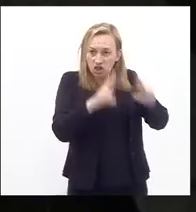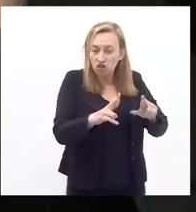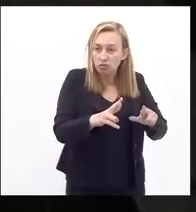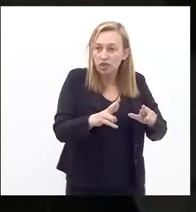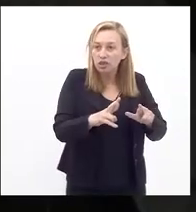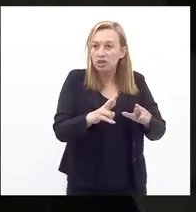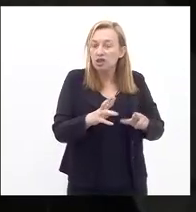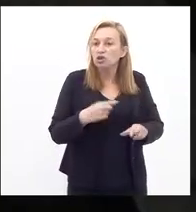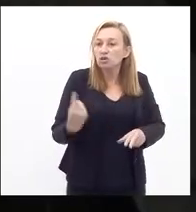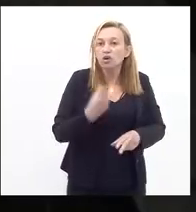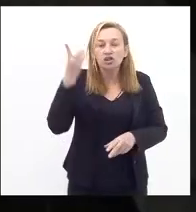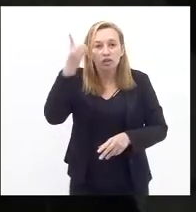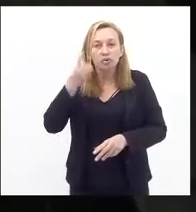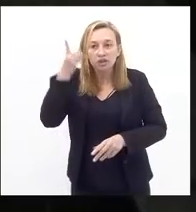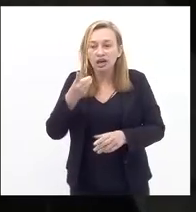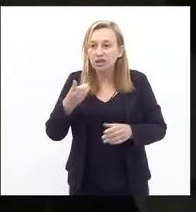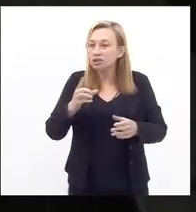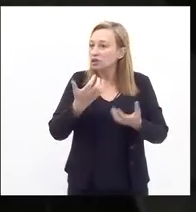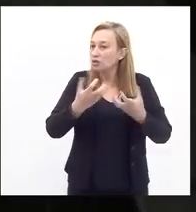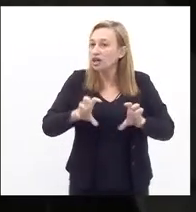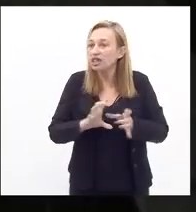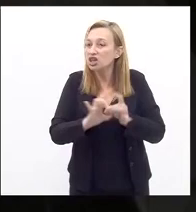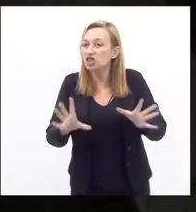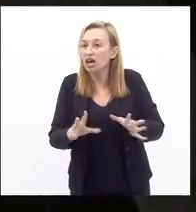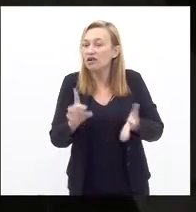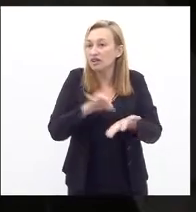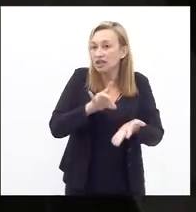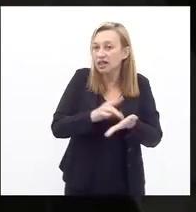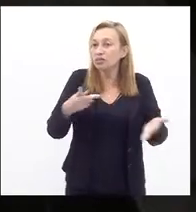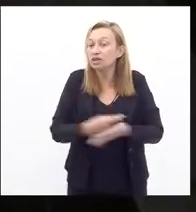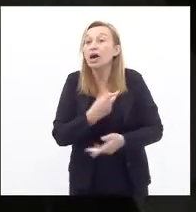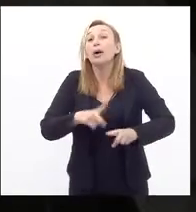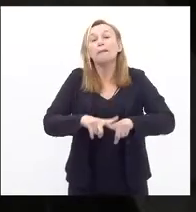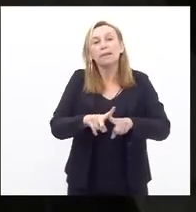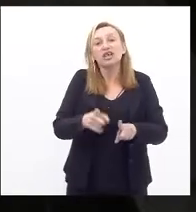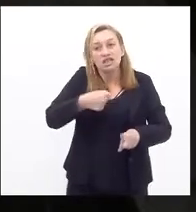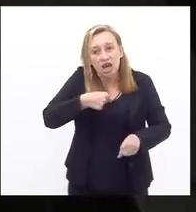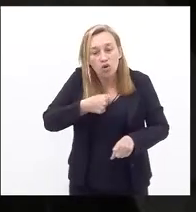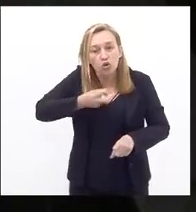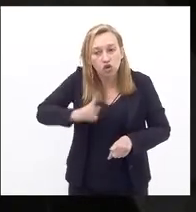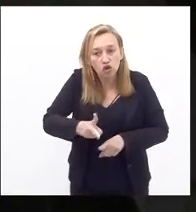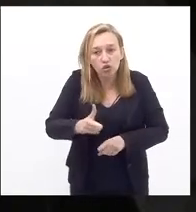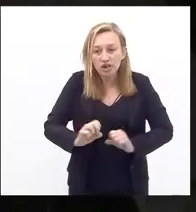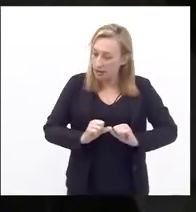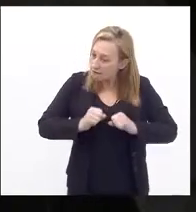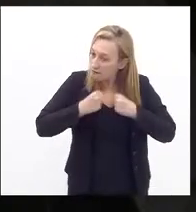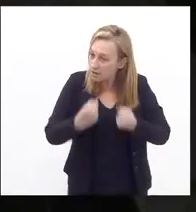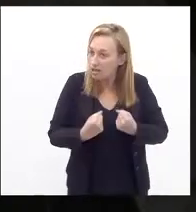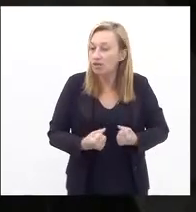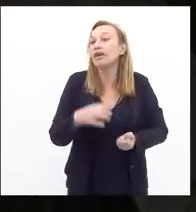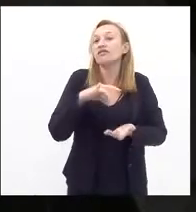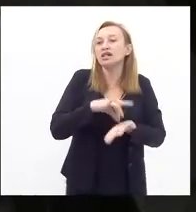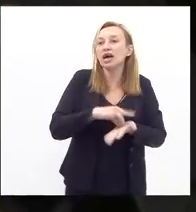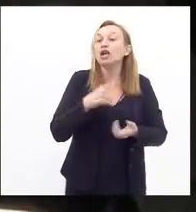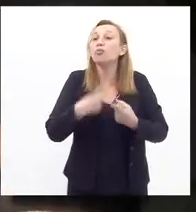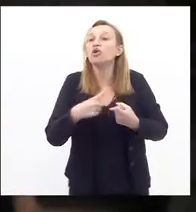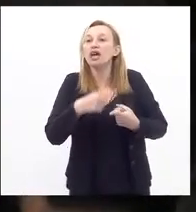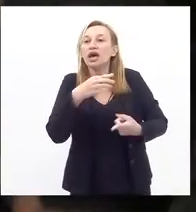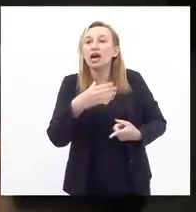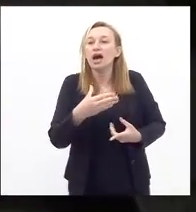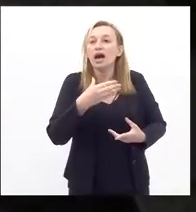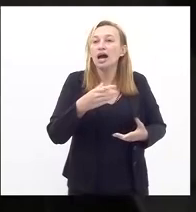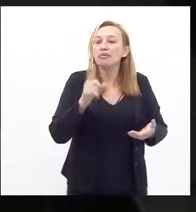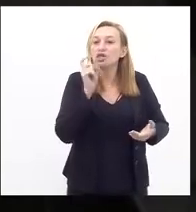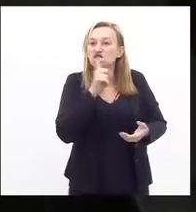quem não quer deixar a verdade prevalecer pois eu continuarei defendendo a verdade porque a mentira